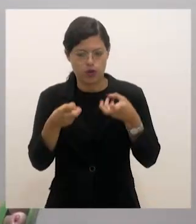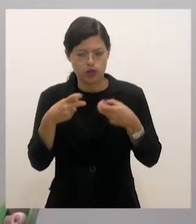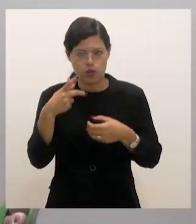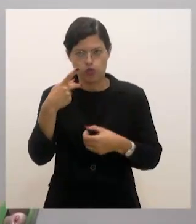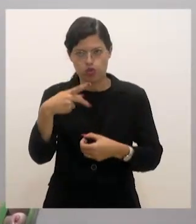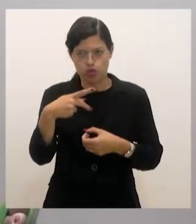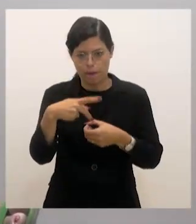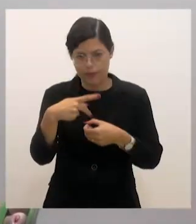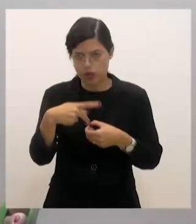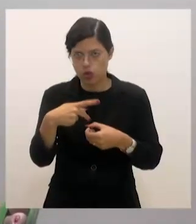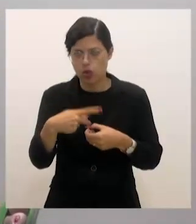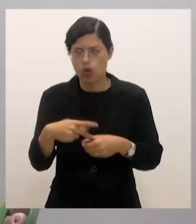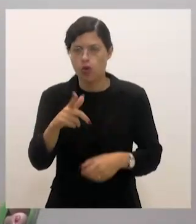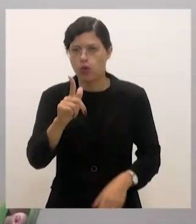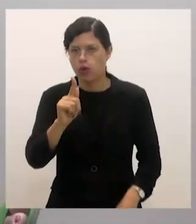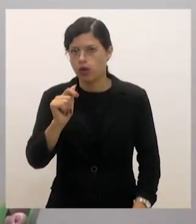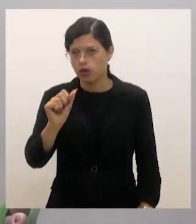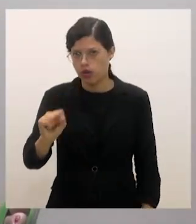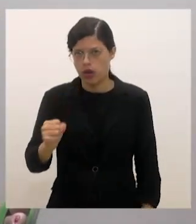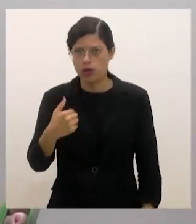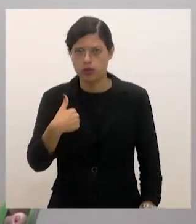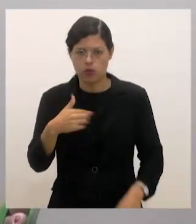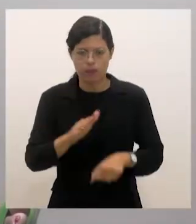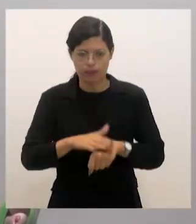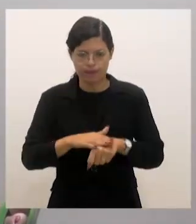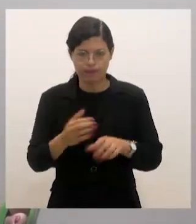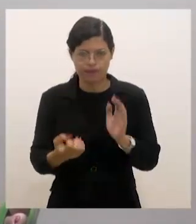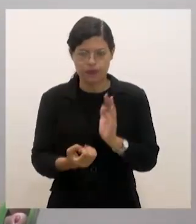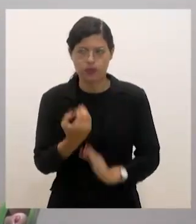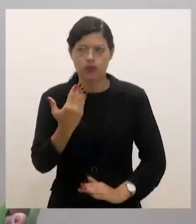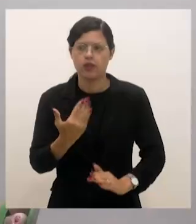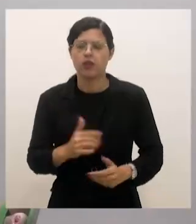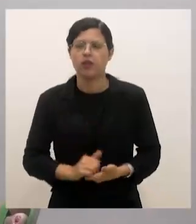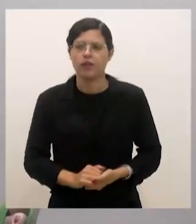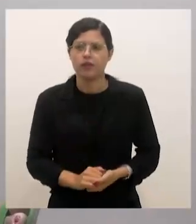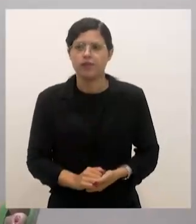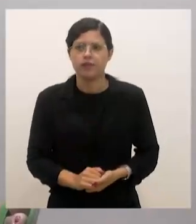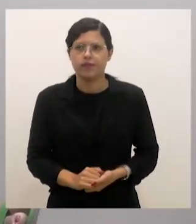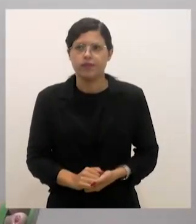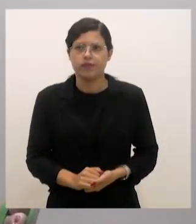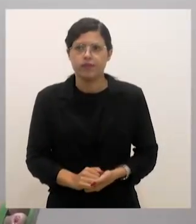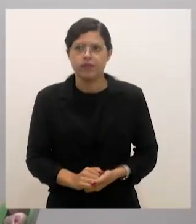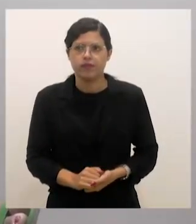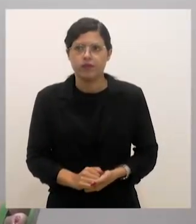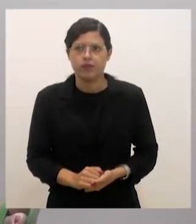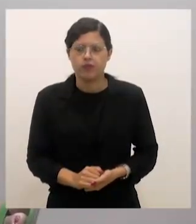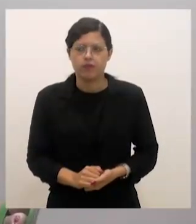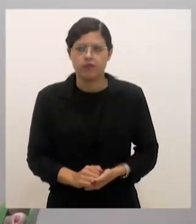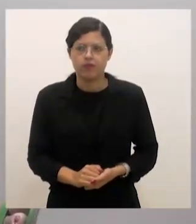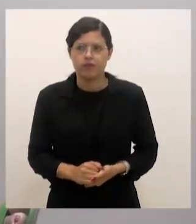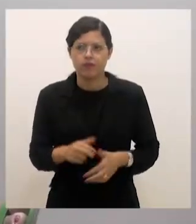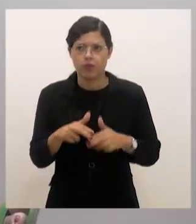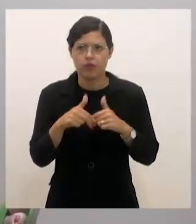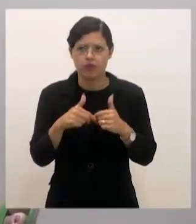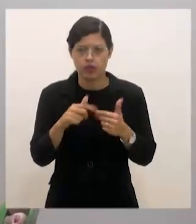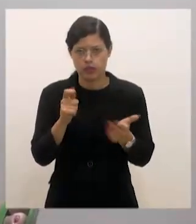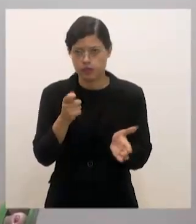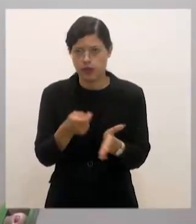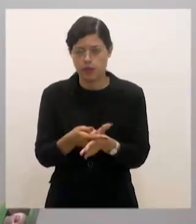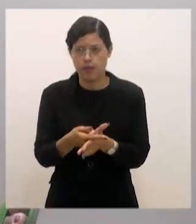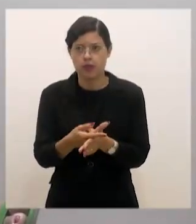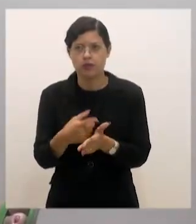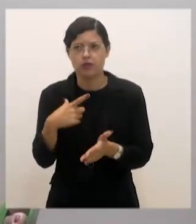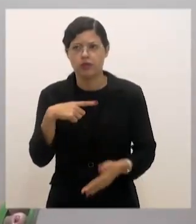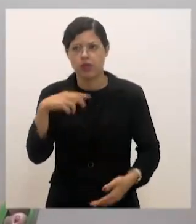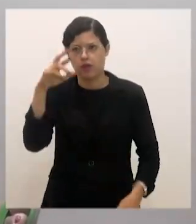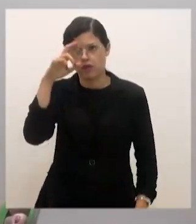de minha autoria. E a contrapartida a essa taxa é a fiscalização